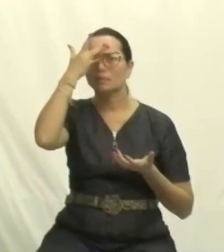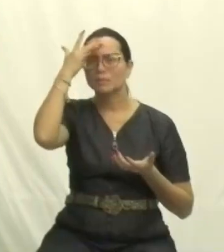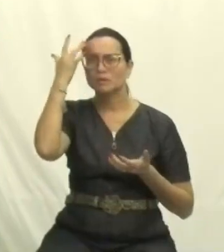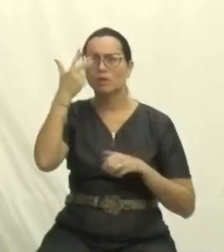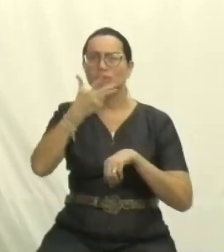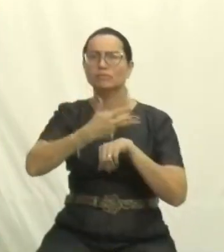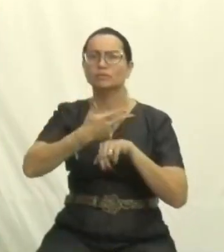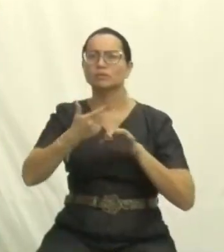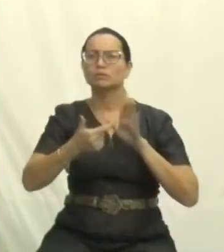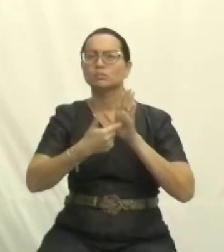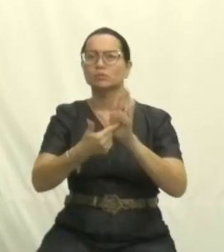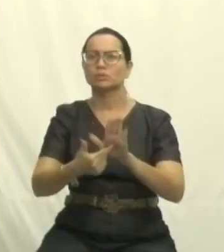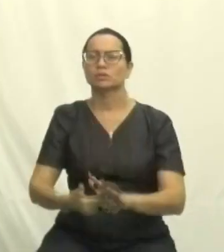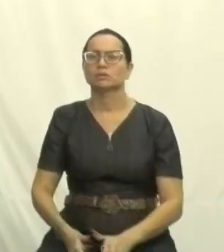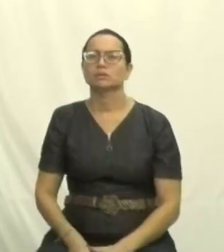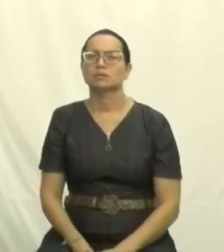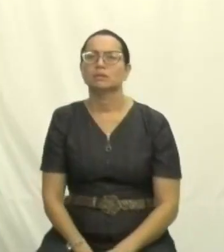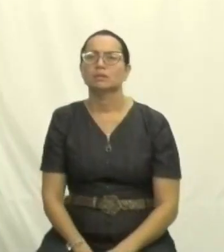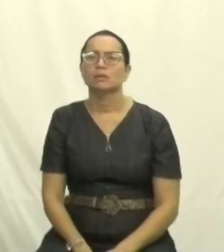vídeo.